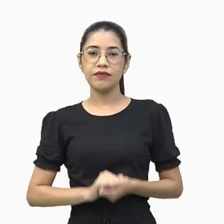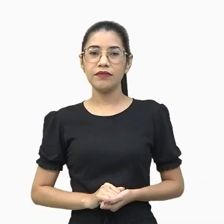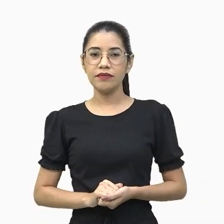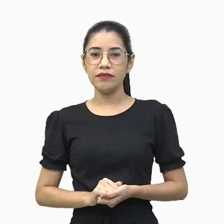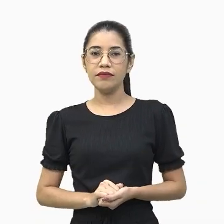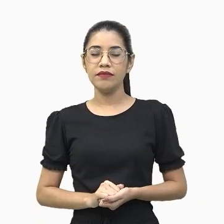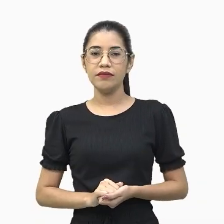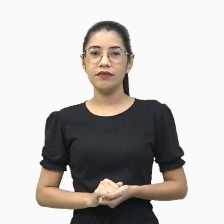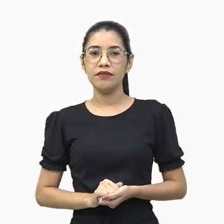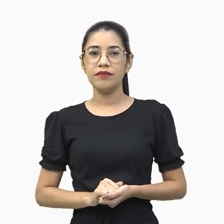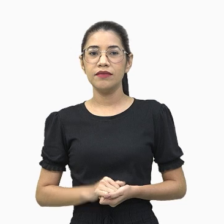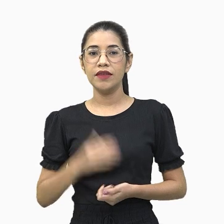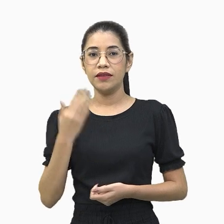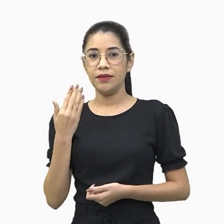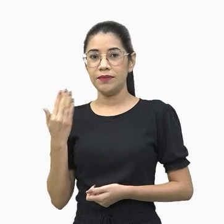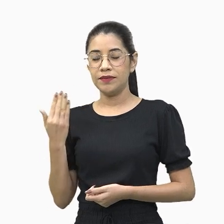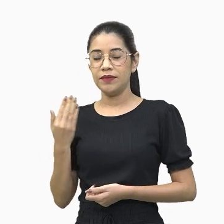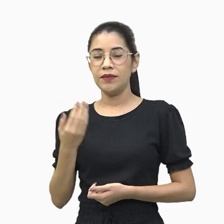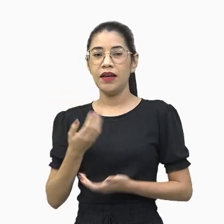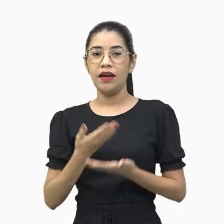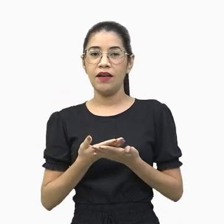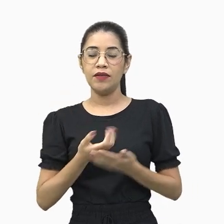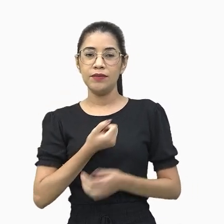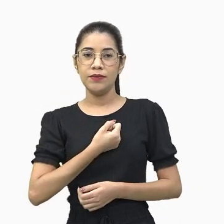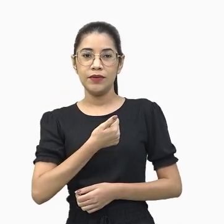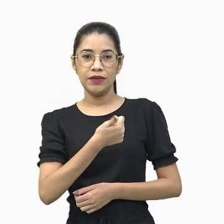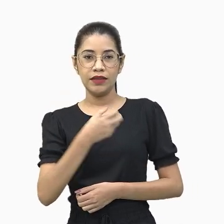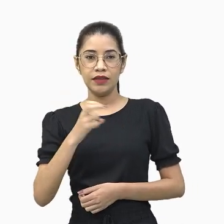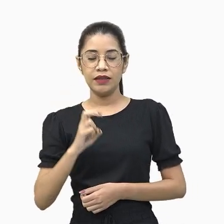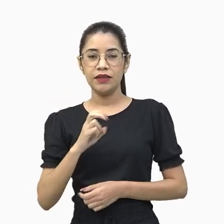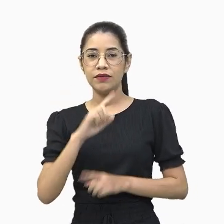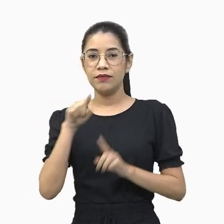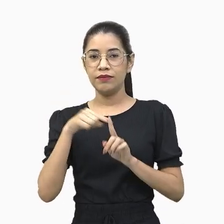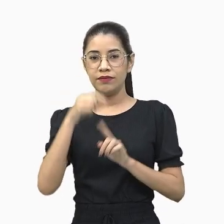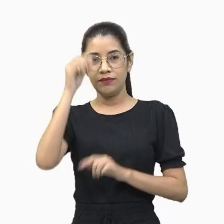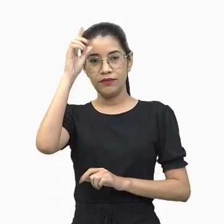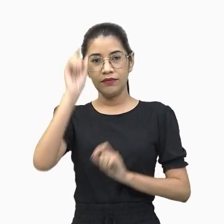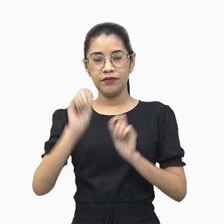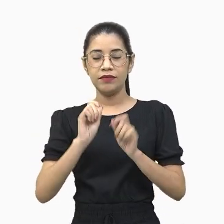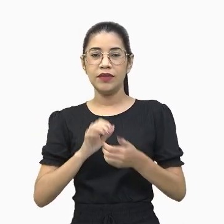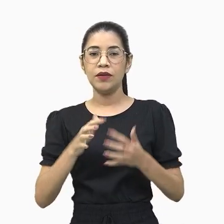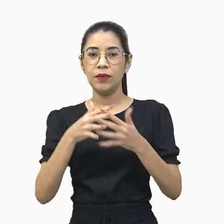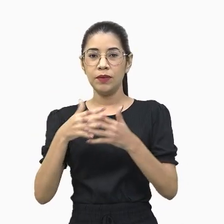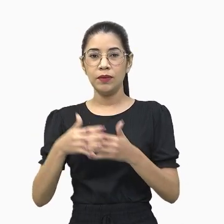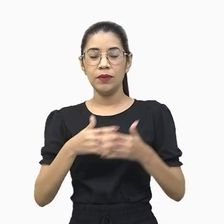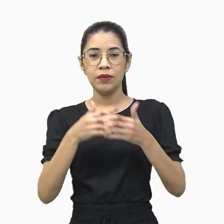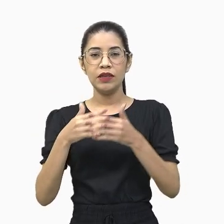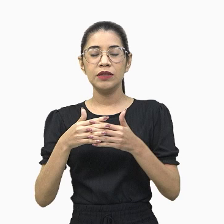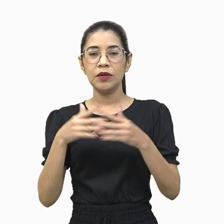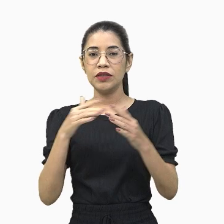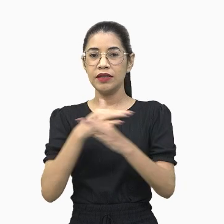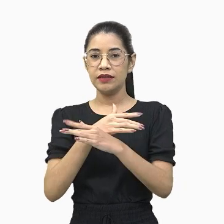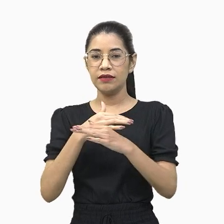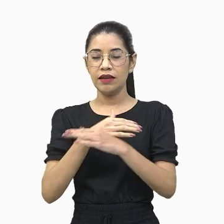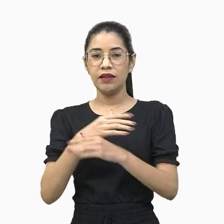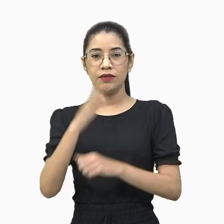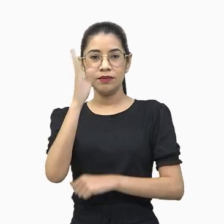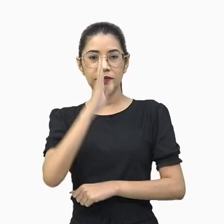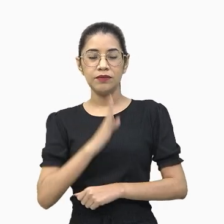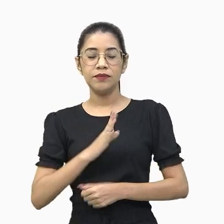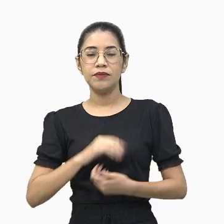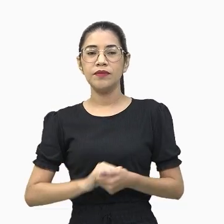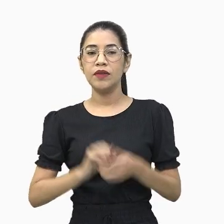aula então temos aí a aula de número 15 com o objeto de conhecimento o transporte urbano no Brasil o